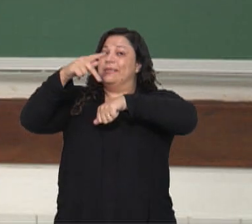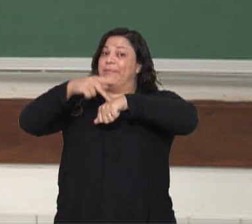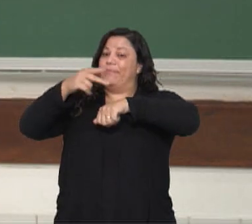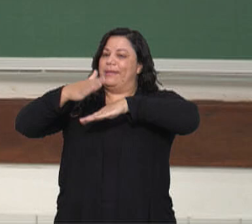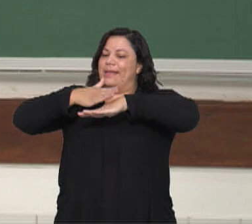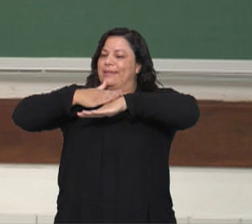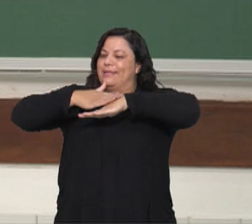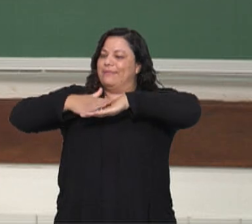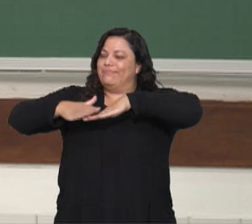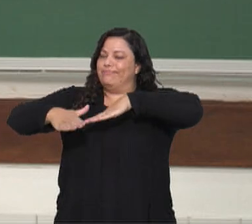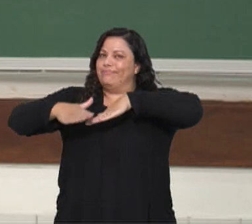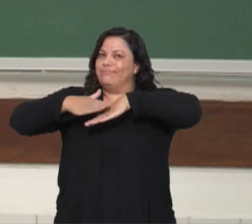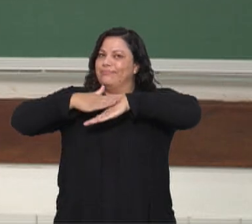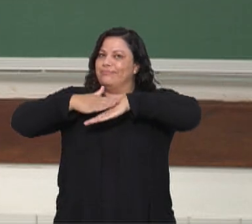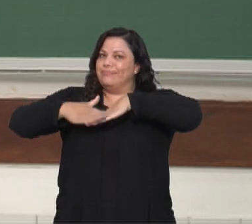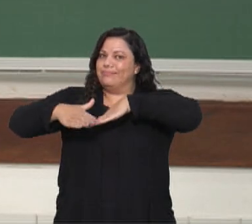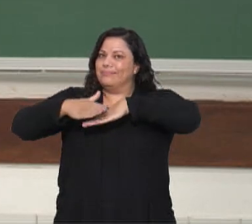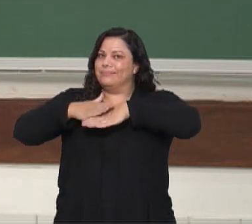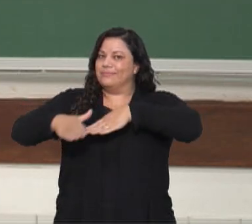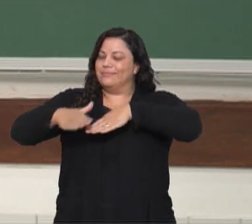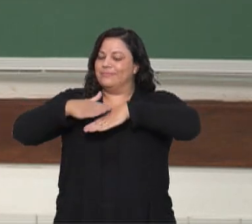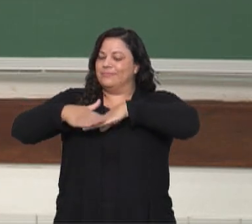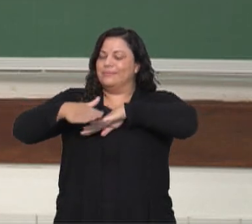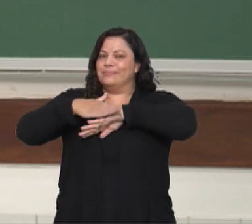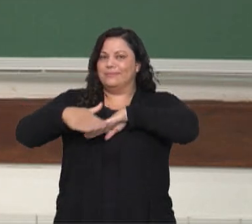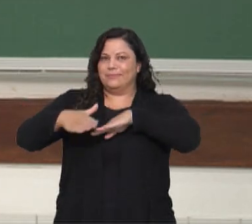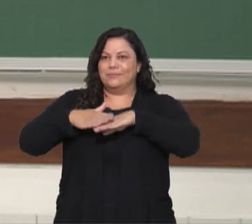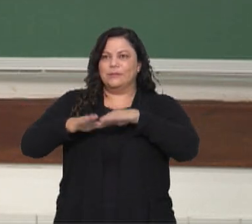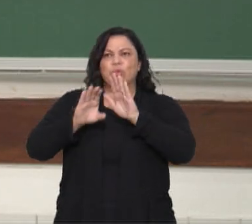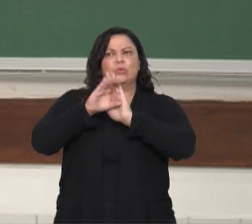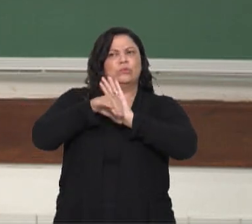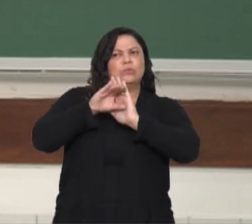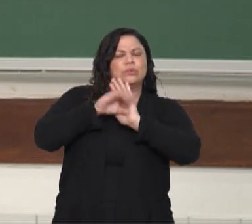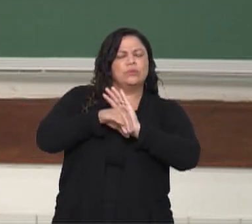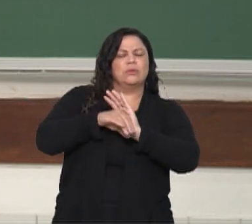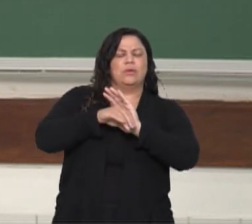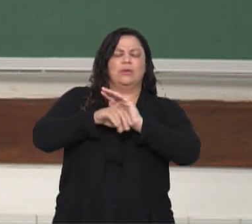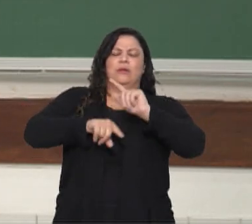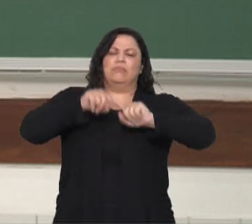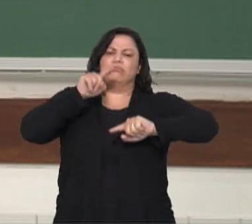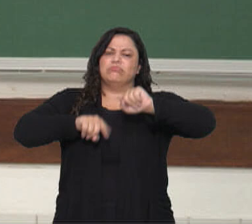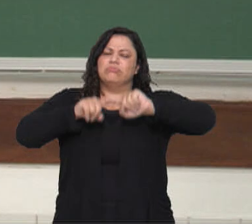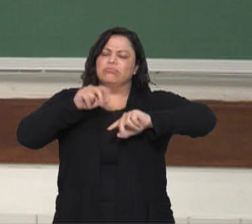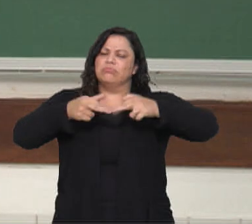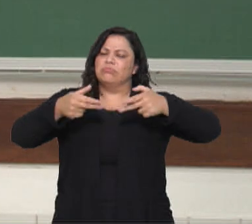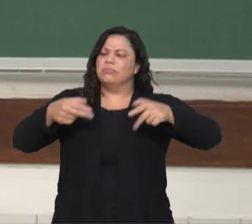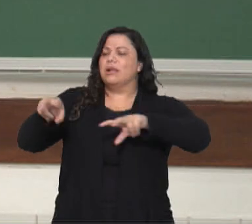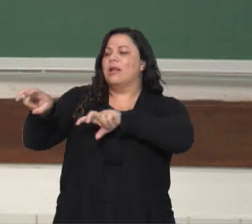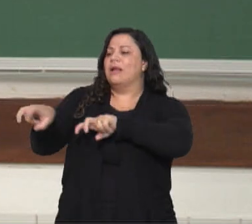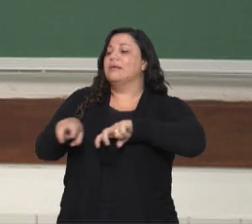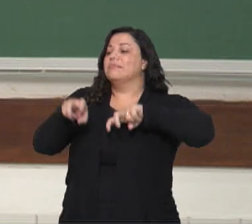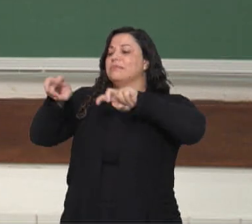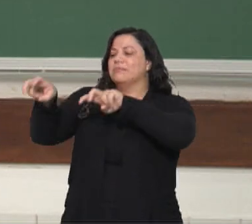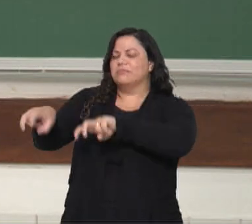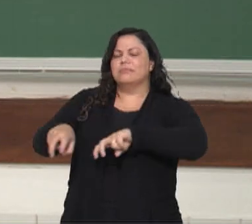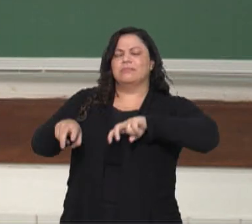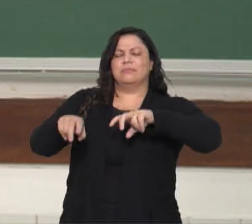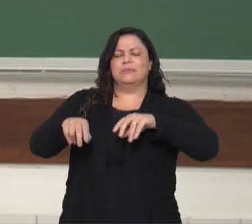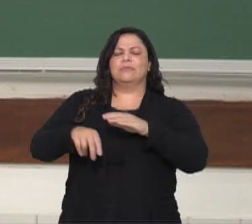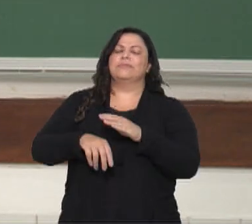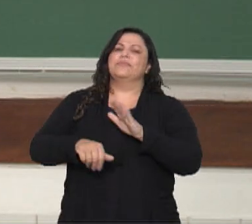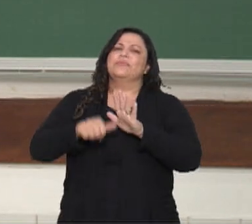historiador professor Jaime Pinsky, ele gosta de colocar aqui as primeiras atividades agrícolas, o período das primeiras